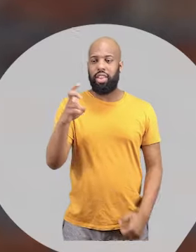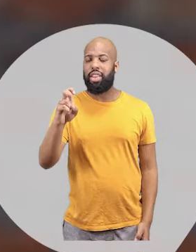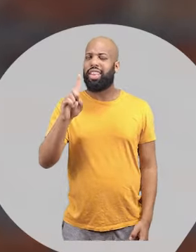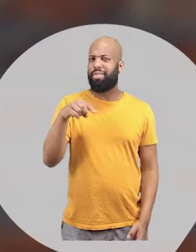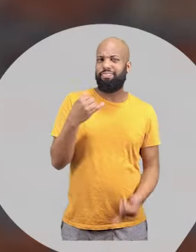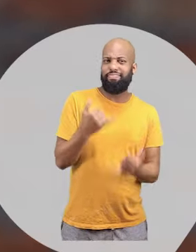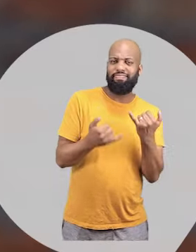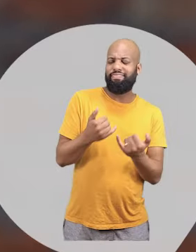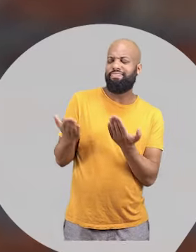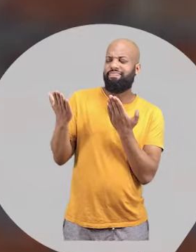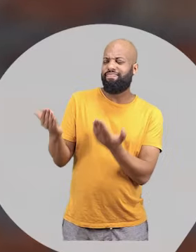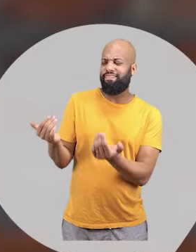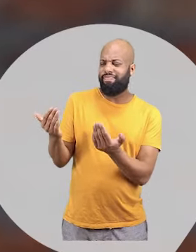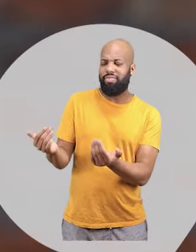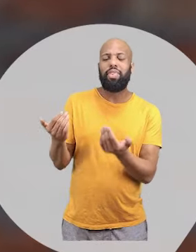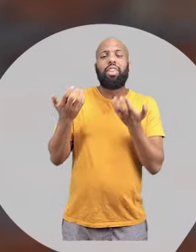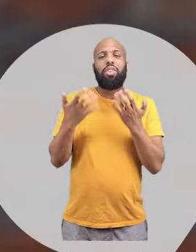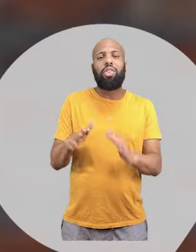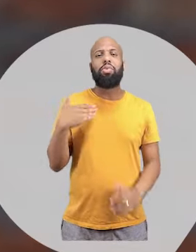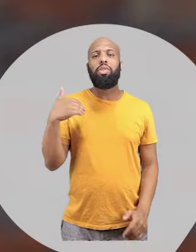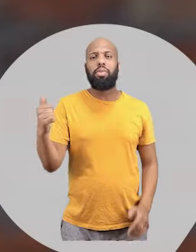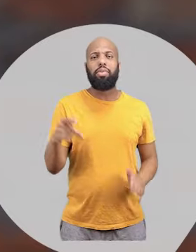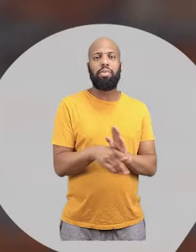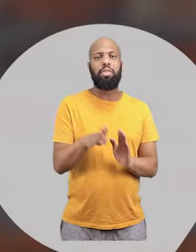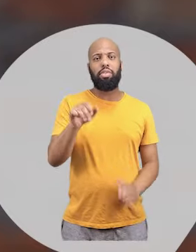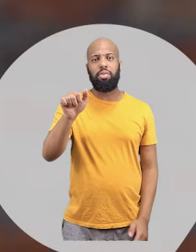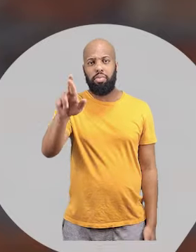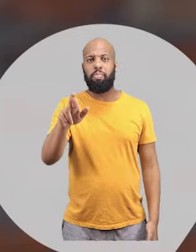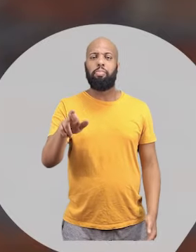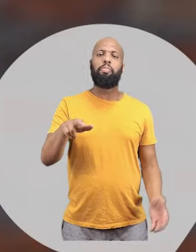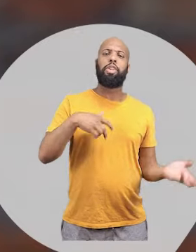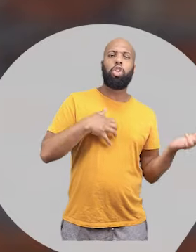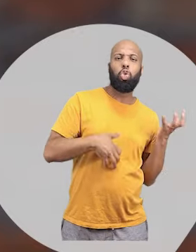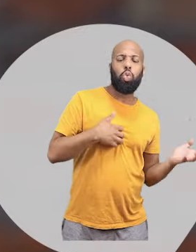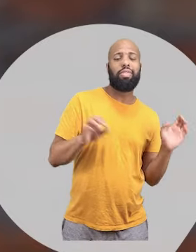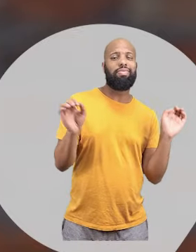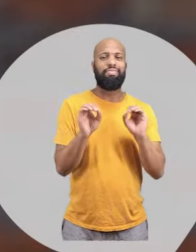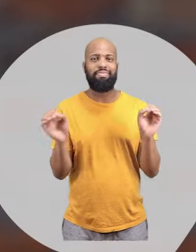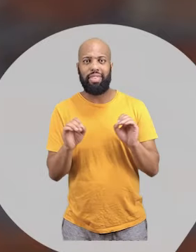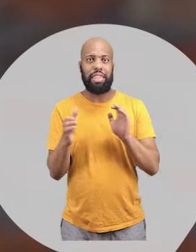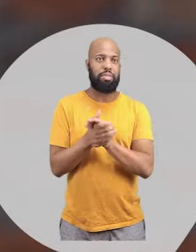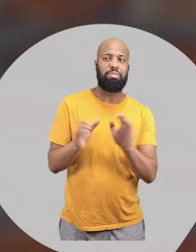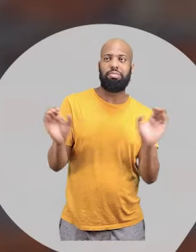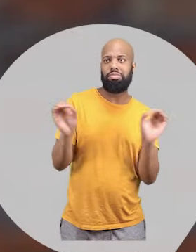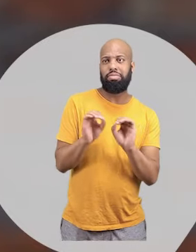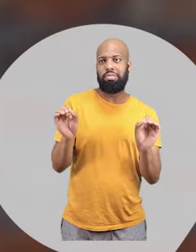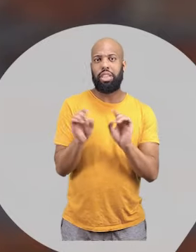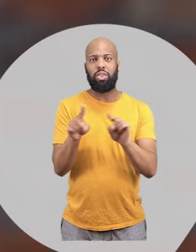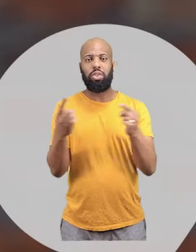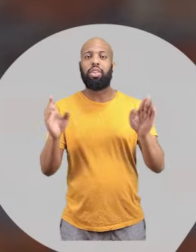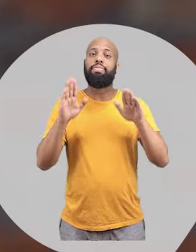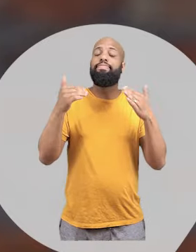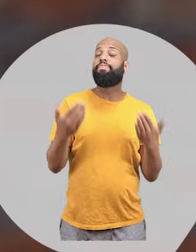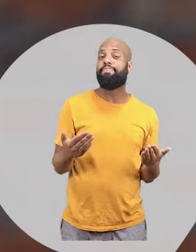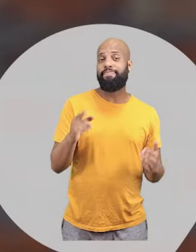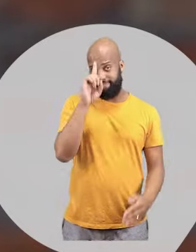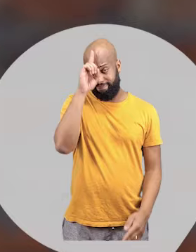Parecia ter 15 anos era muito molequinho e daí Ninguém queria me chamar pra tocar em bar sabe pra tocar em casamento em lugar nenhum então